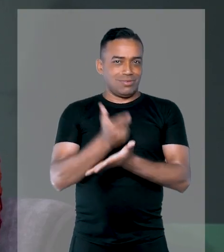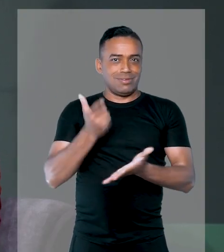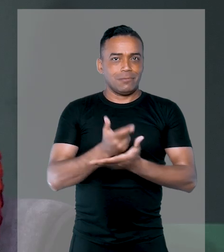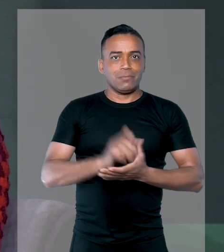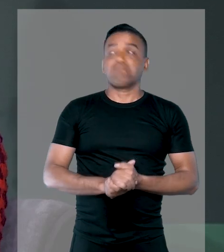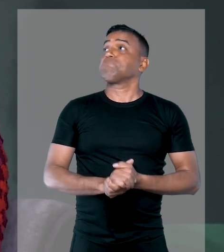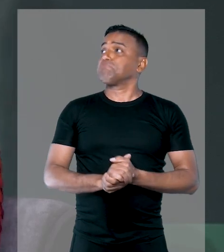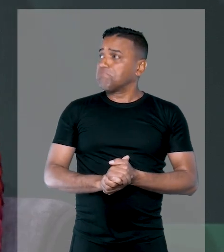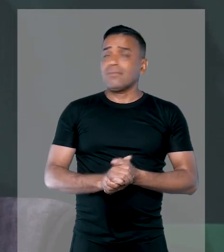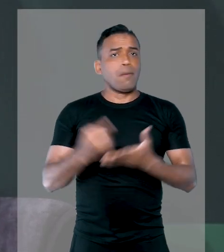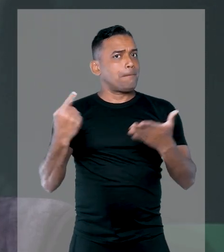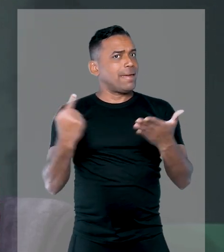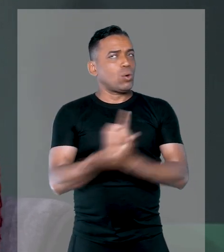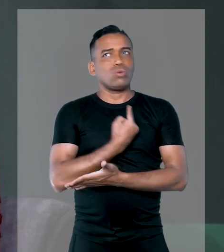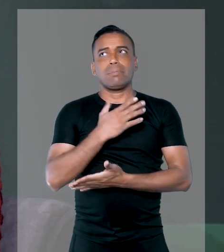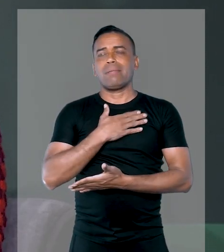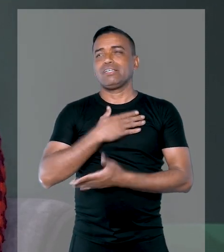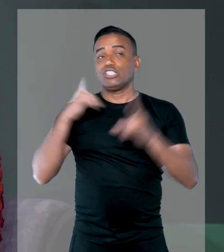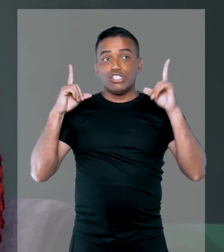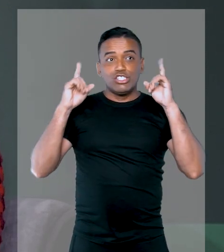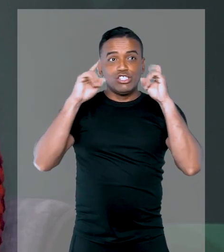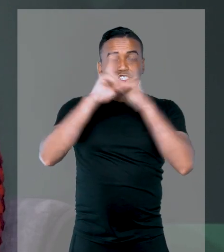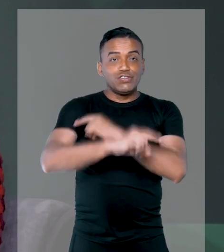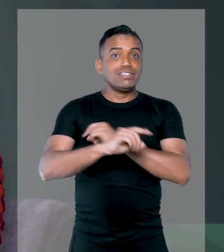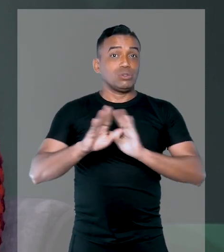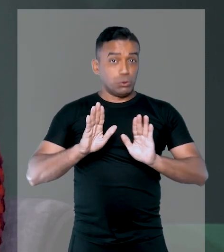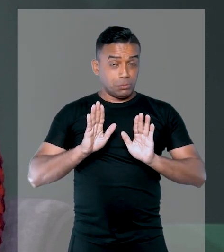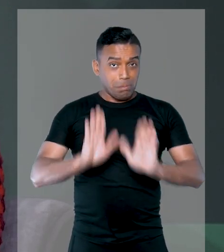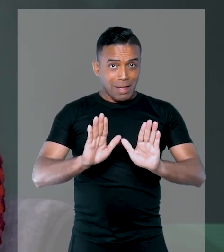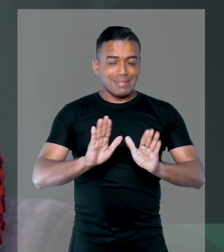Essa é uma pergunta difícil. Mas